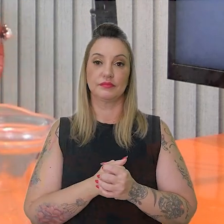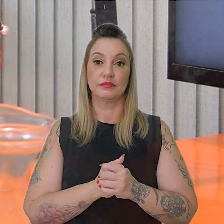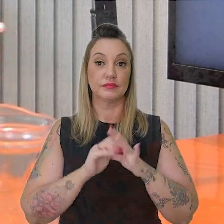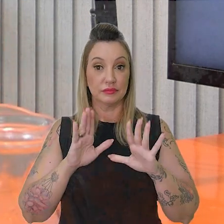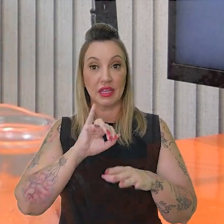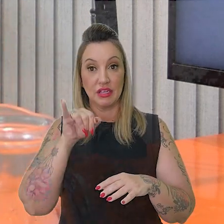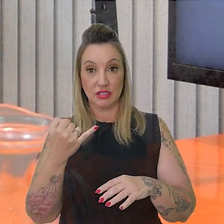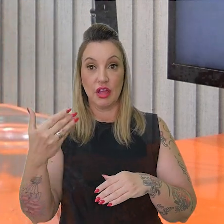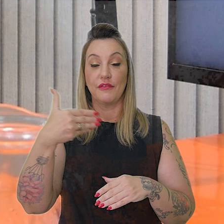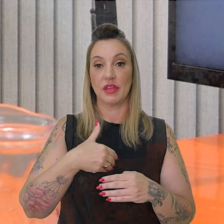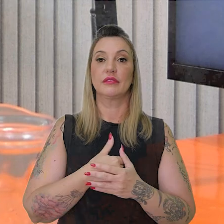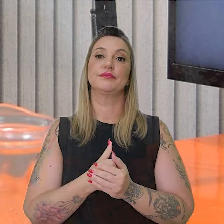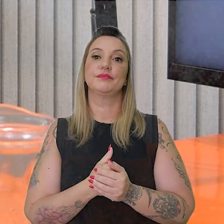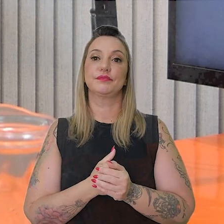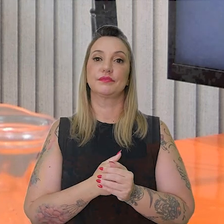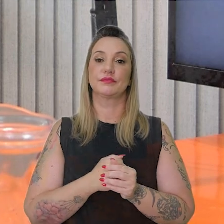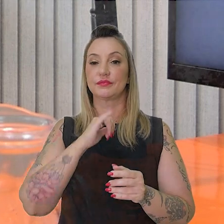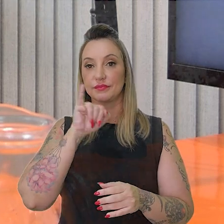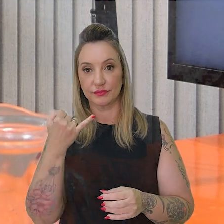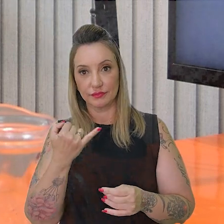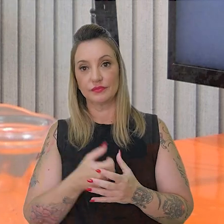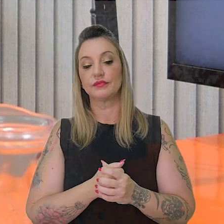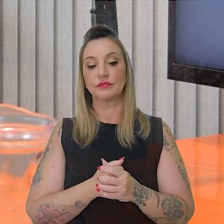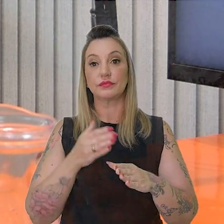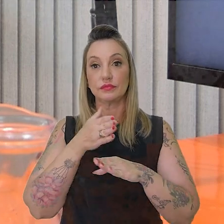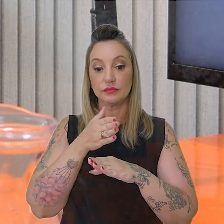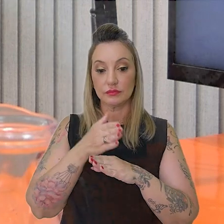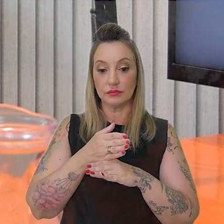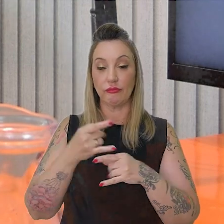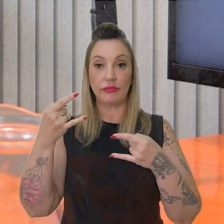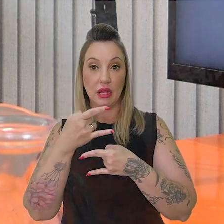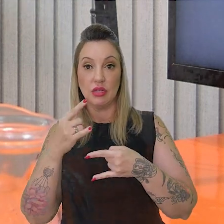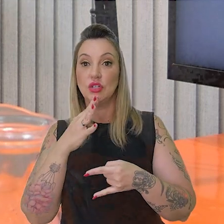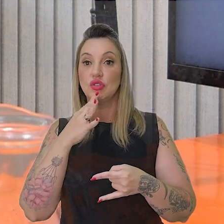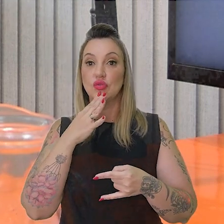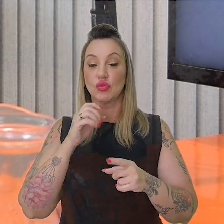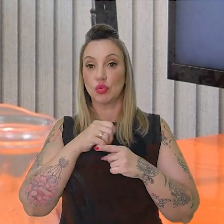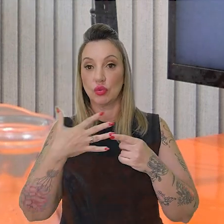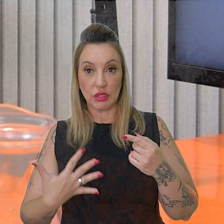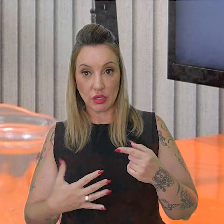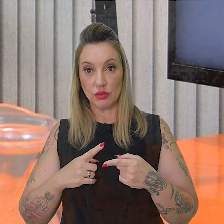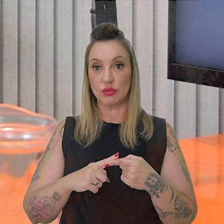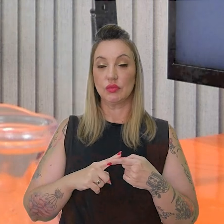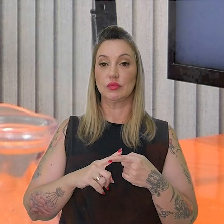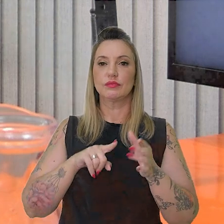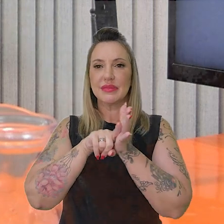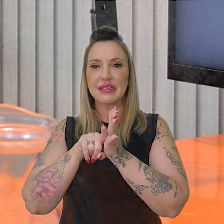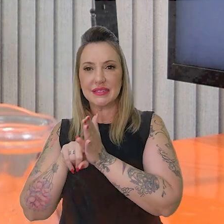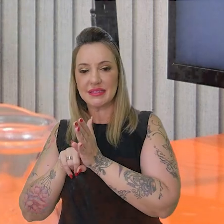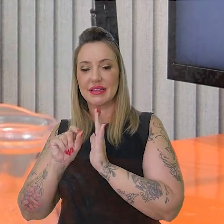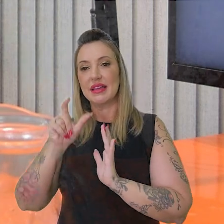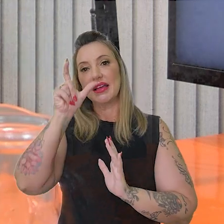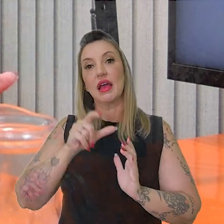né mas em janeiro eu vim tá Janeiro e aí fui participando de lives fui conhecendo conteúdo fui